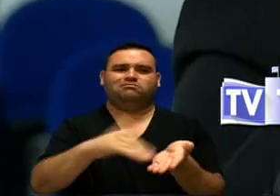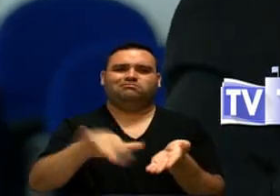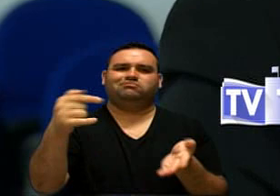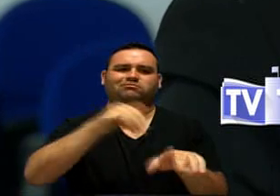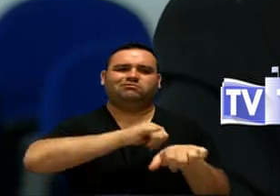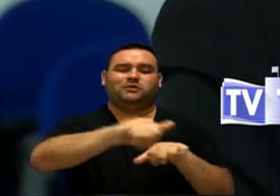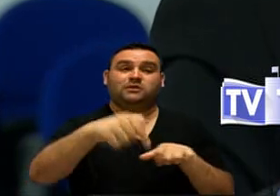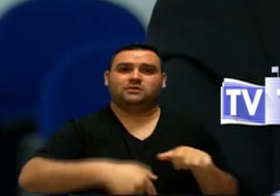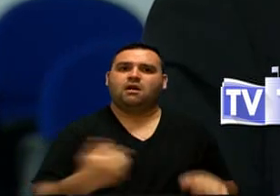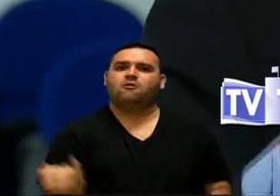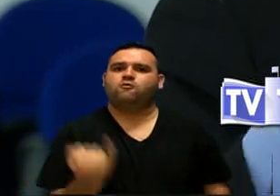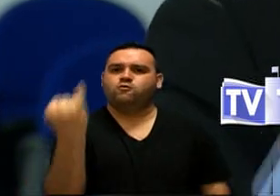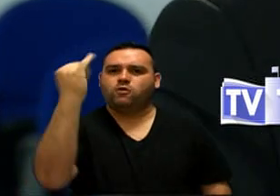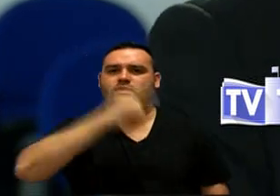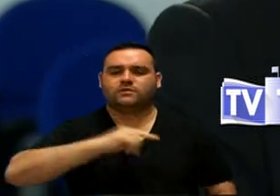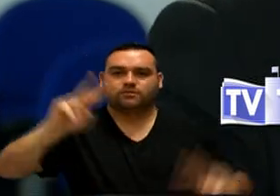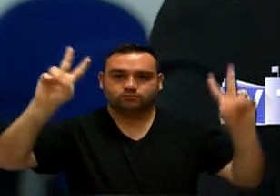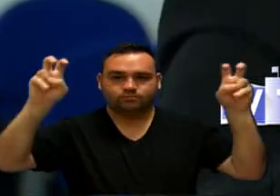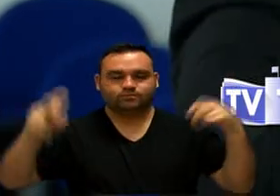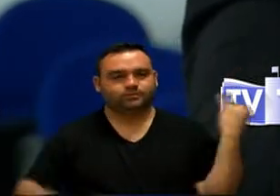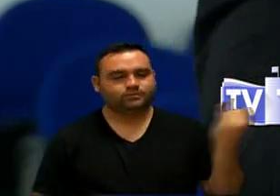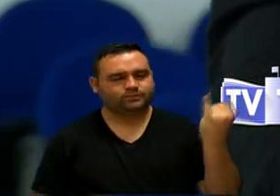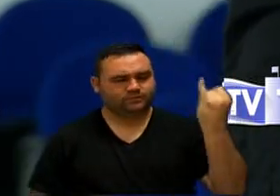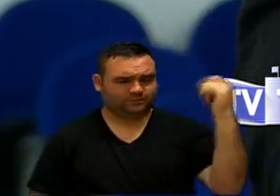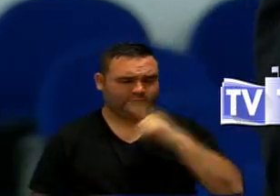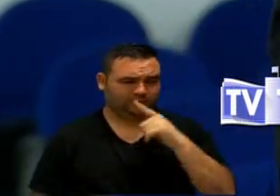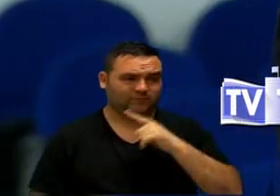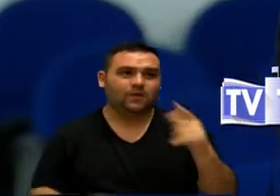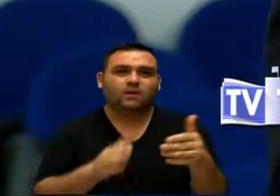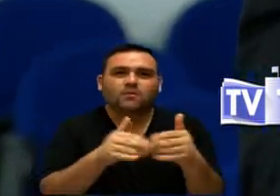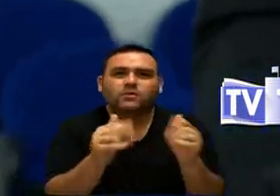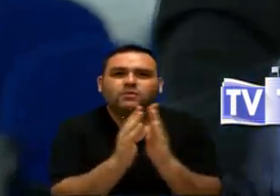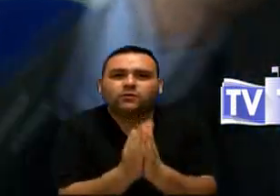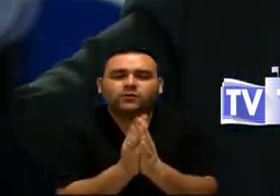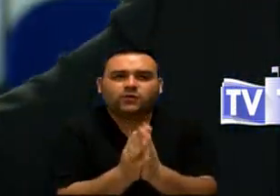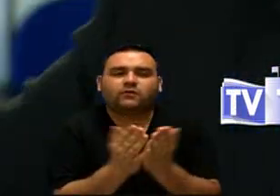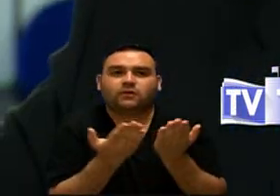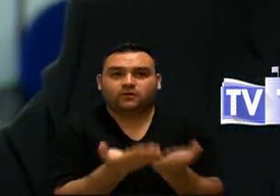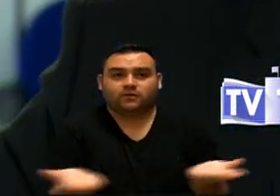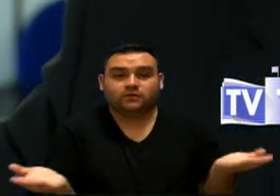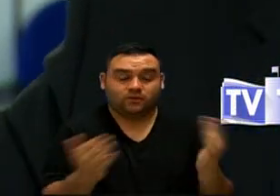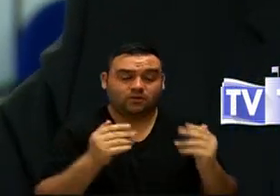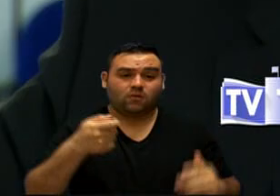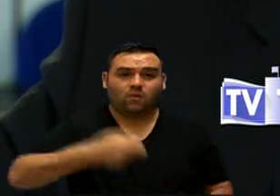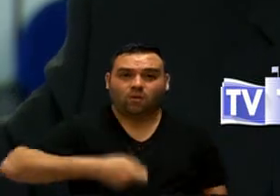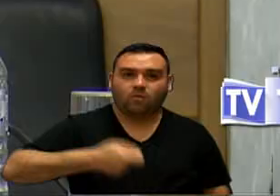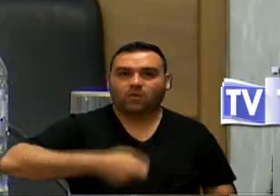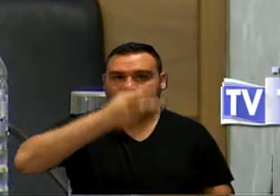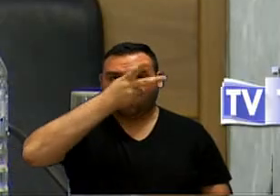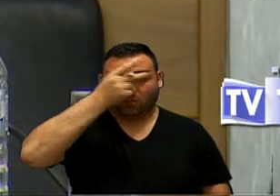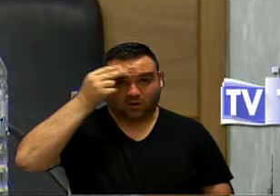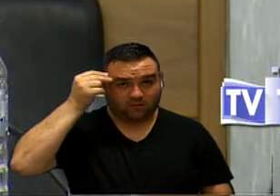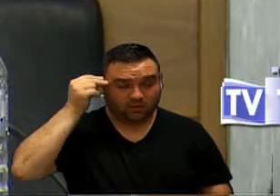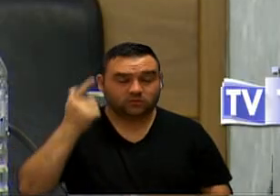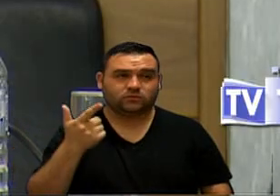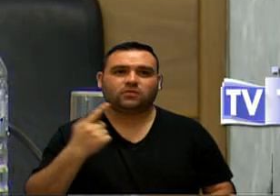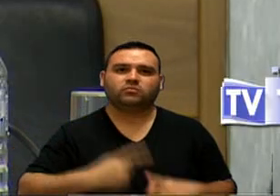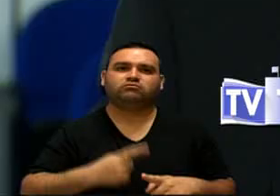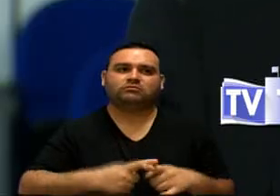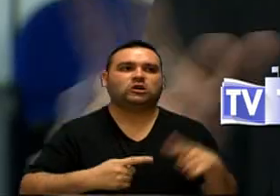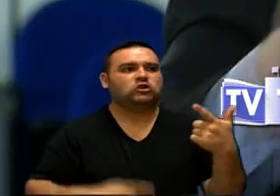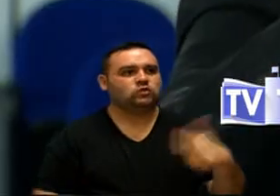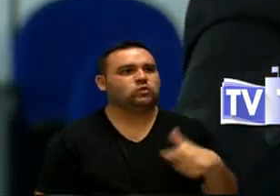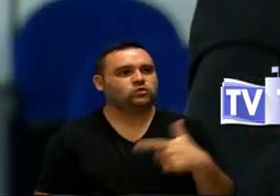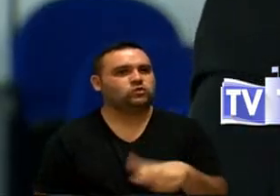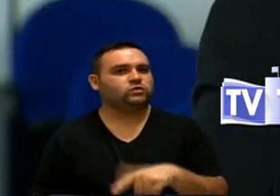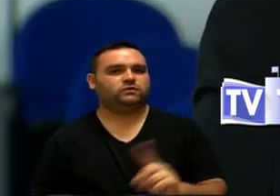audiência pública tão importante, de um tema tão relevante. Eu só peço para que Vossa Excelência cobre o Poder Executivo para que isso não se